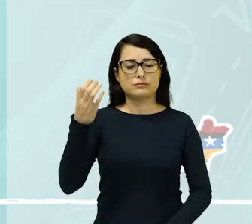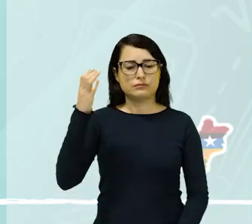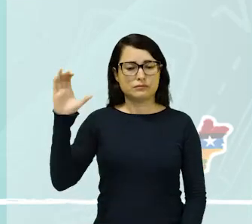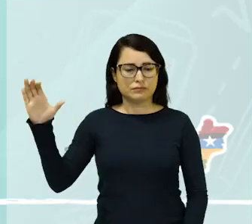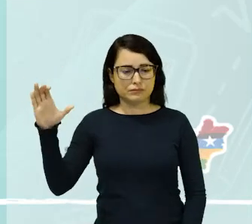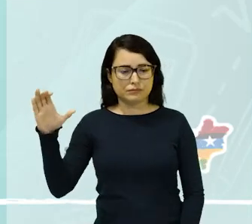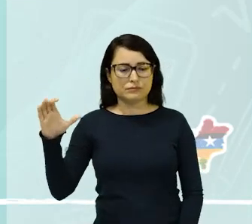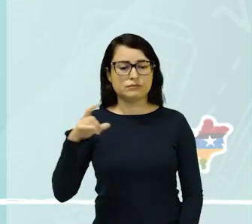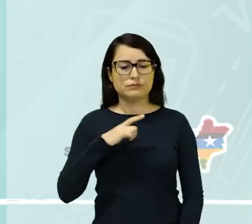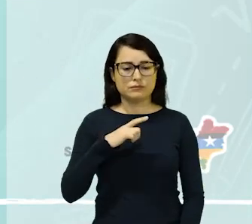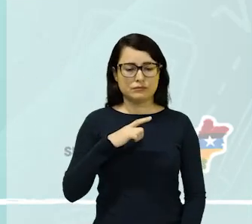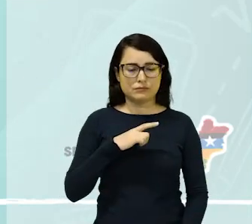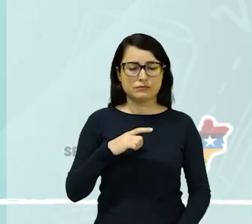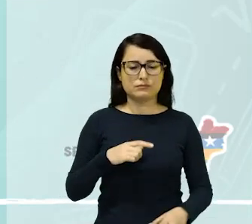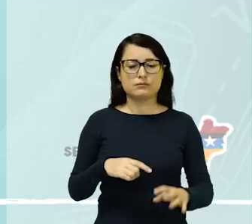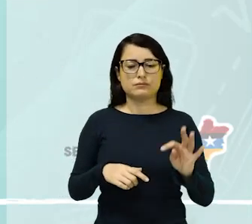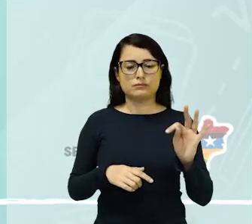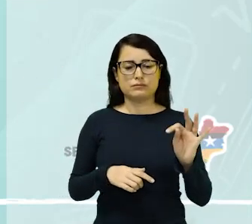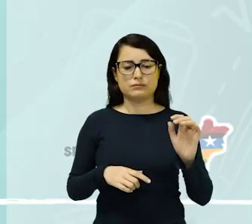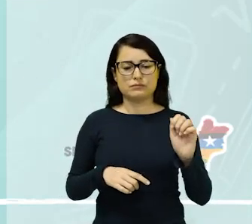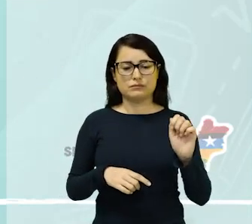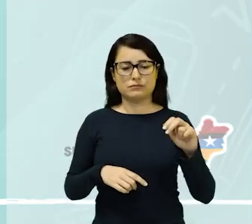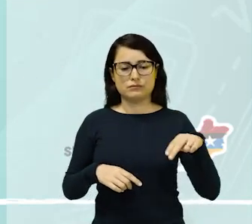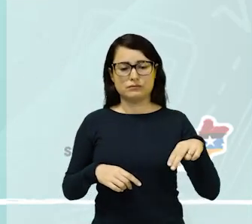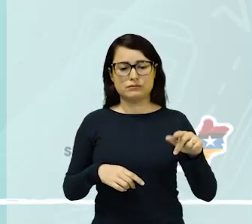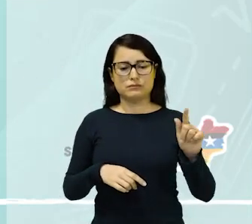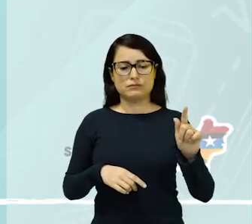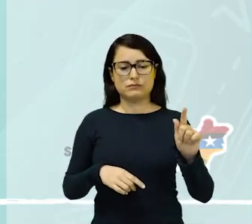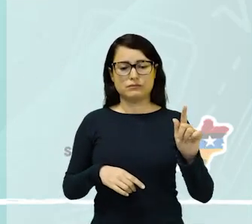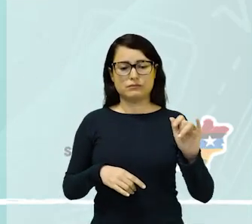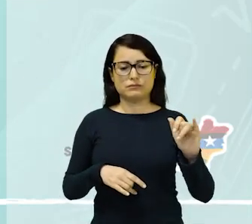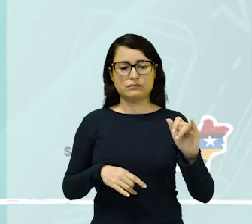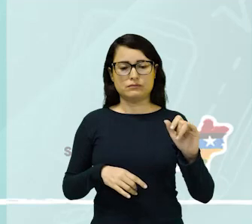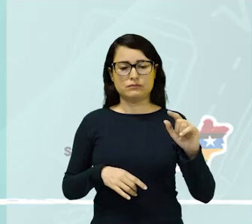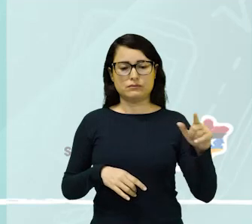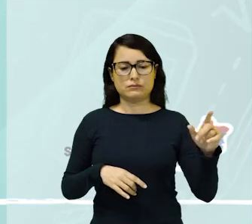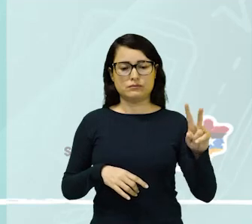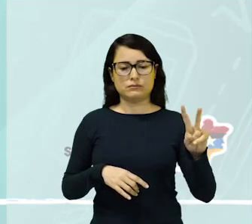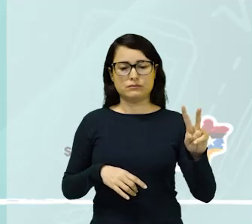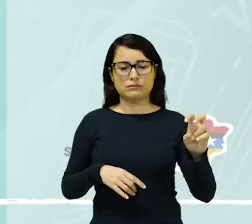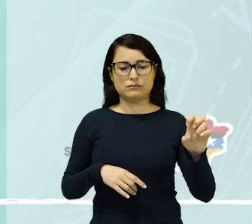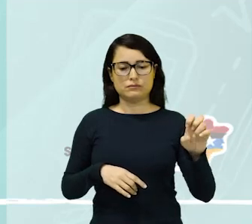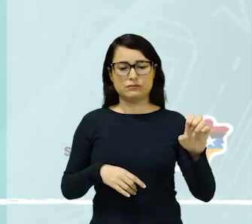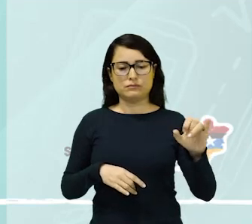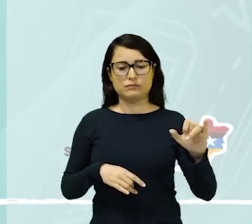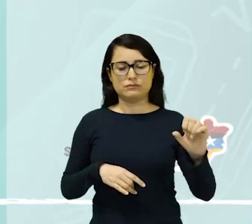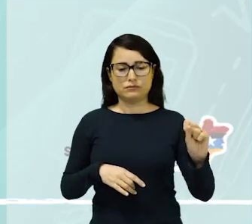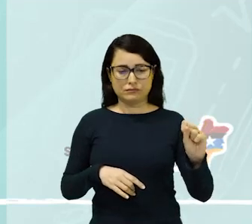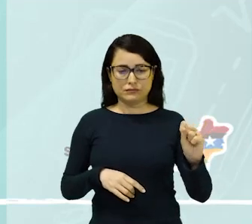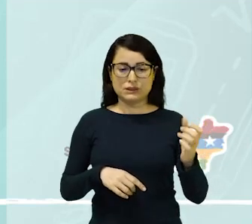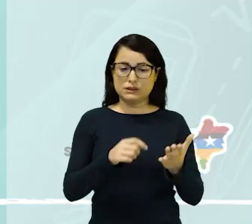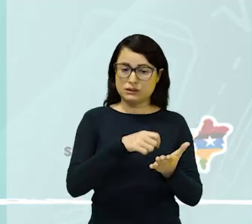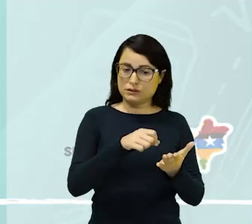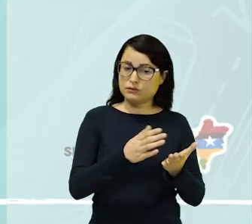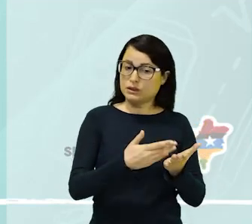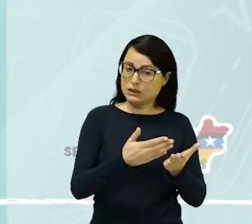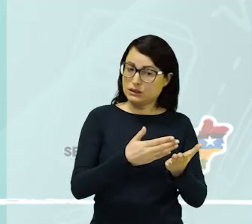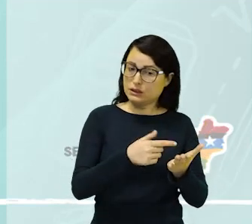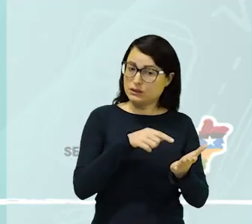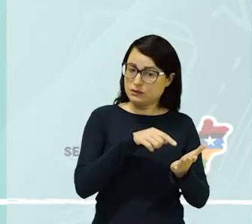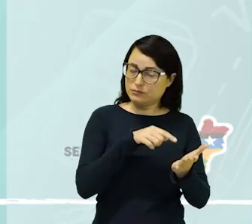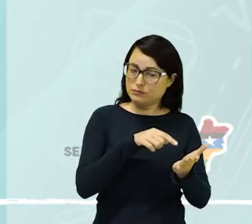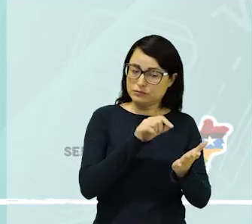aspectos tangíveis, isso é muito importante, tá? Destaque isso aí no teu caderno. Aspectos tangíveis